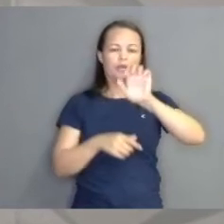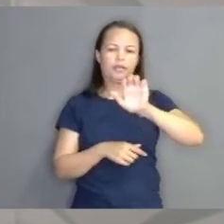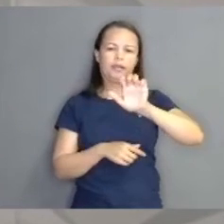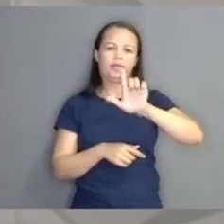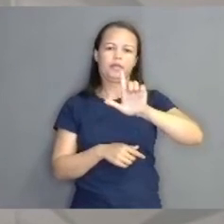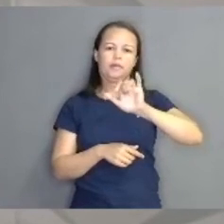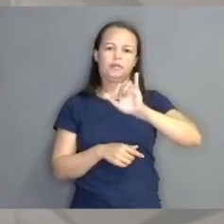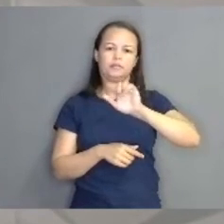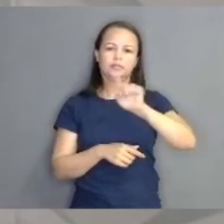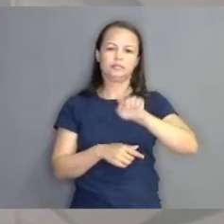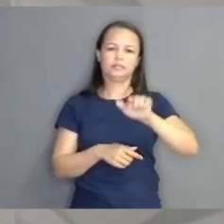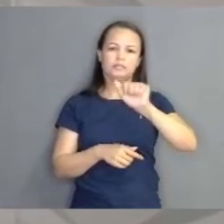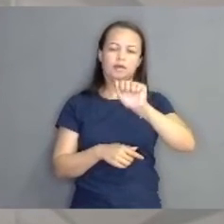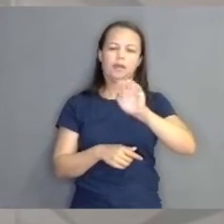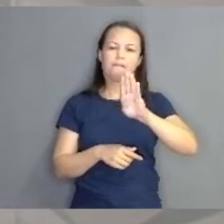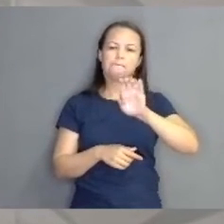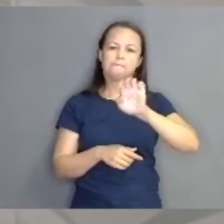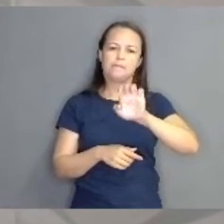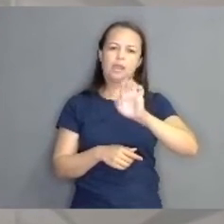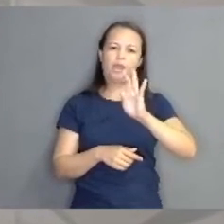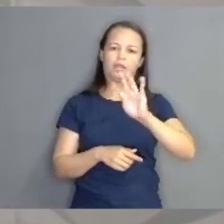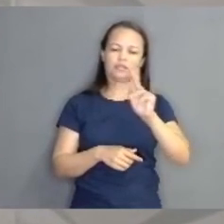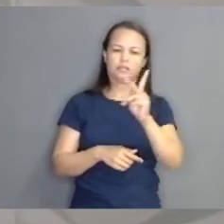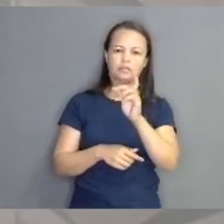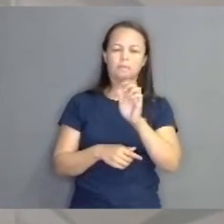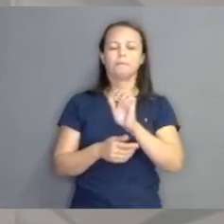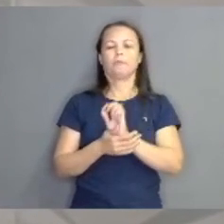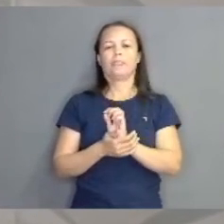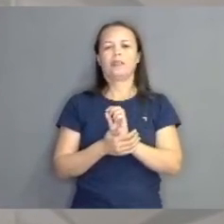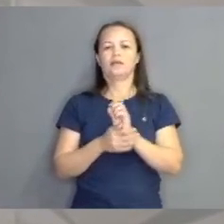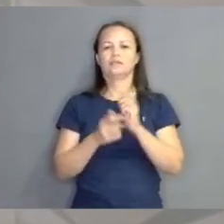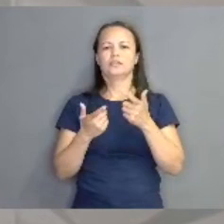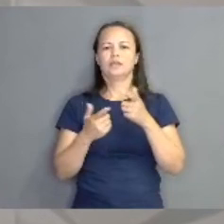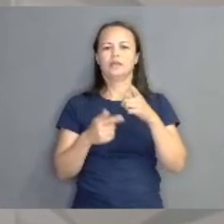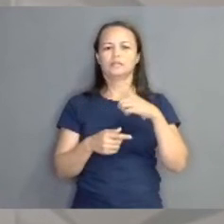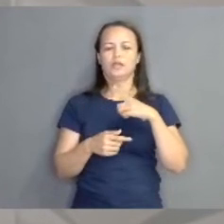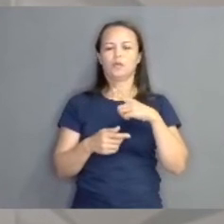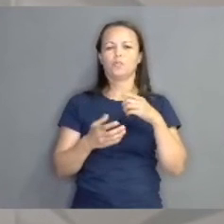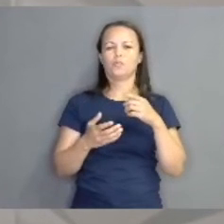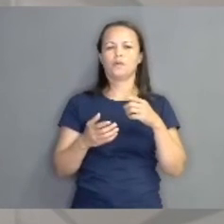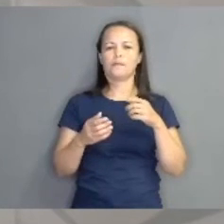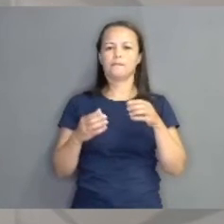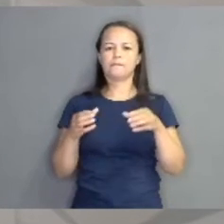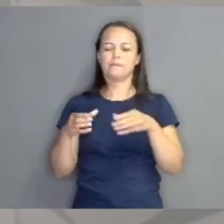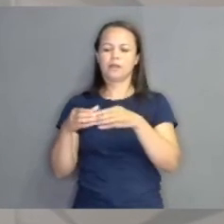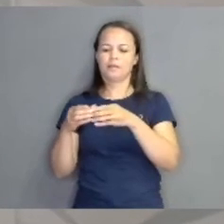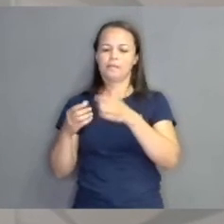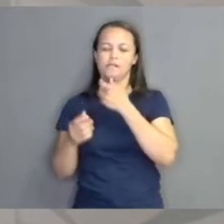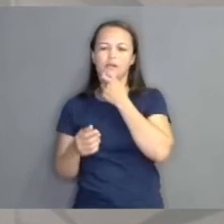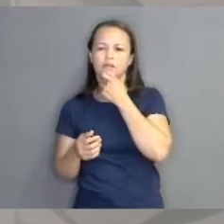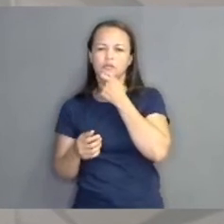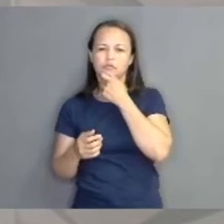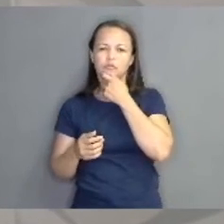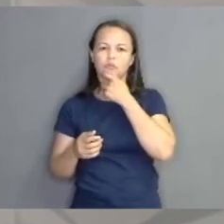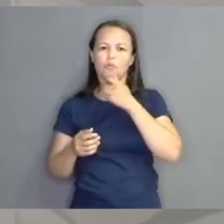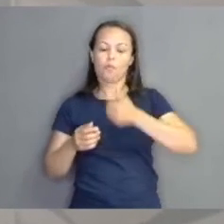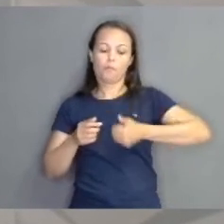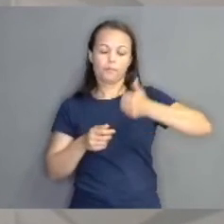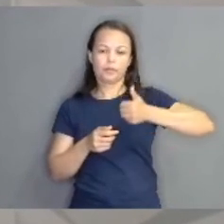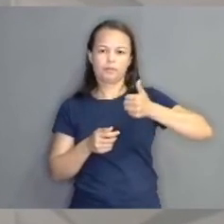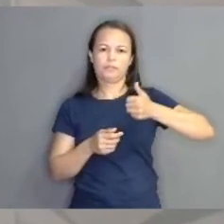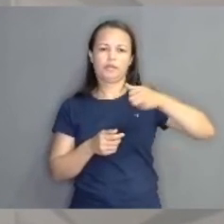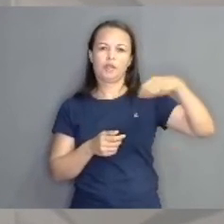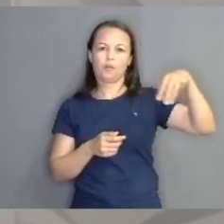ela governa sobre o apoio de um parlamento inglês, onde o primeiro-ministro